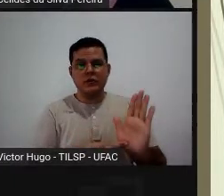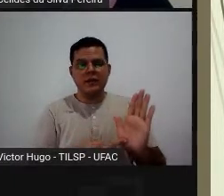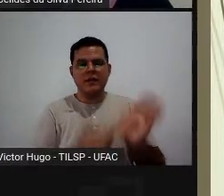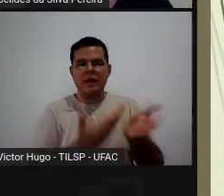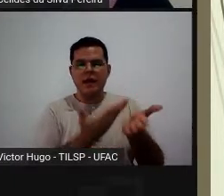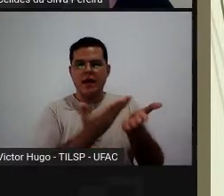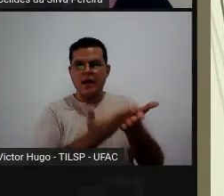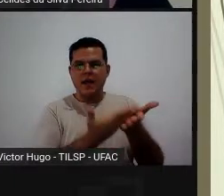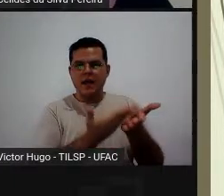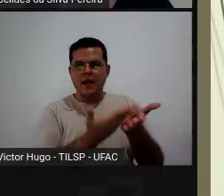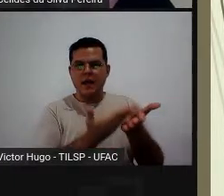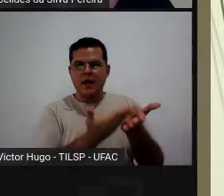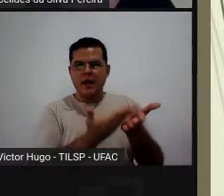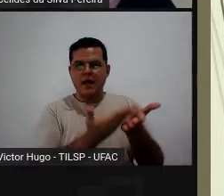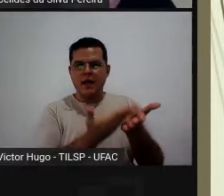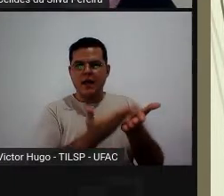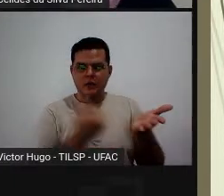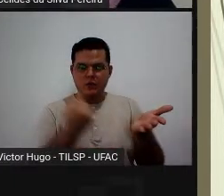intitulada Leitura,